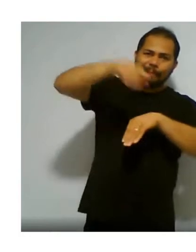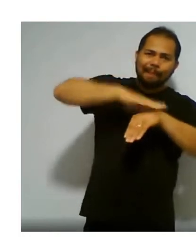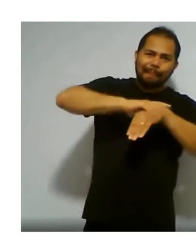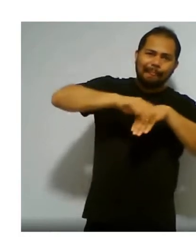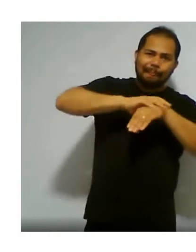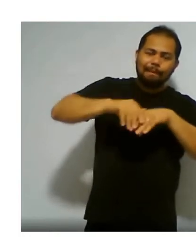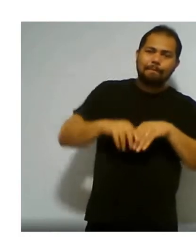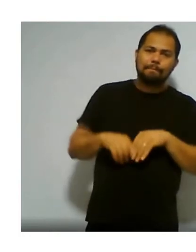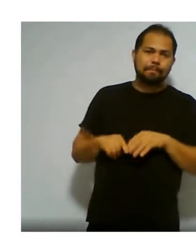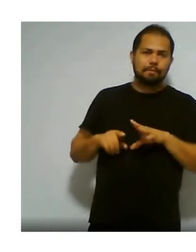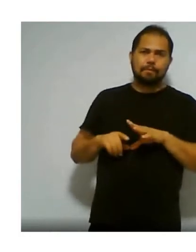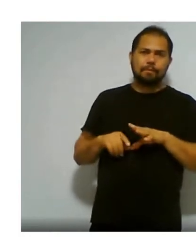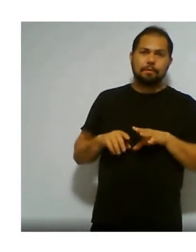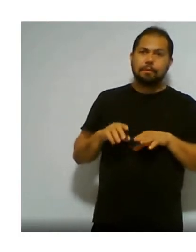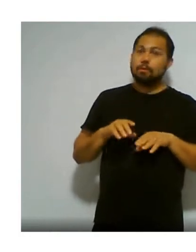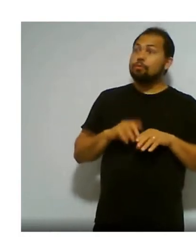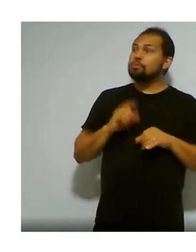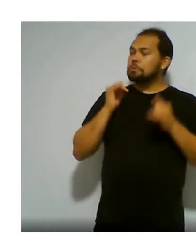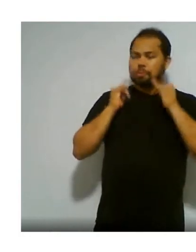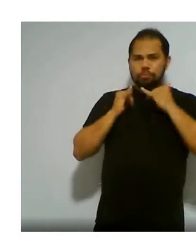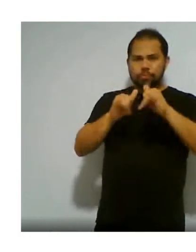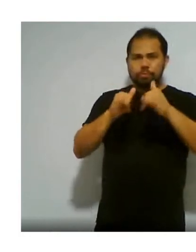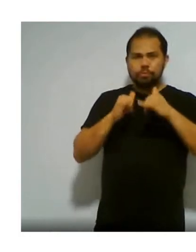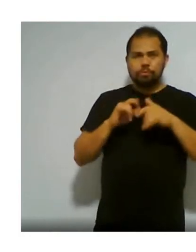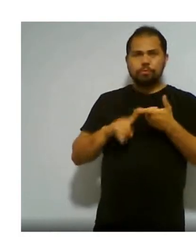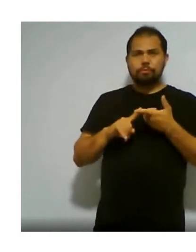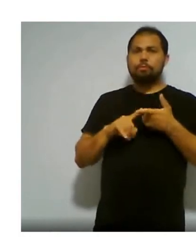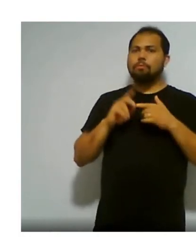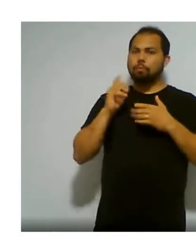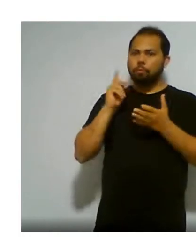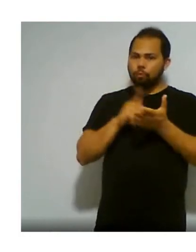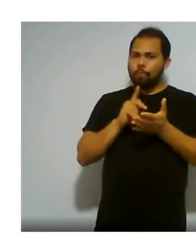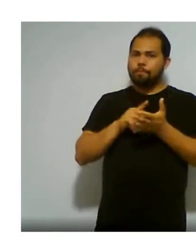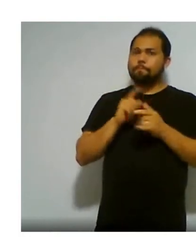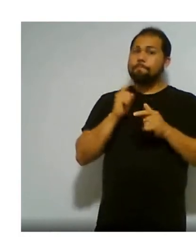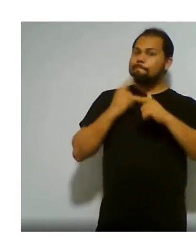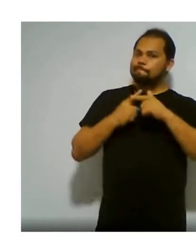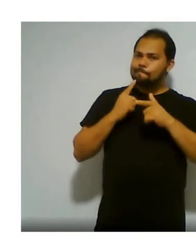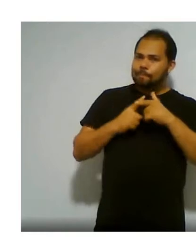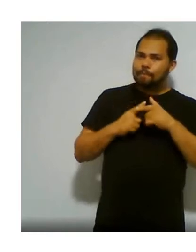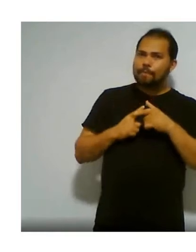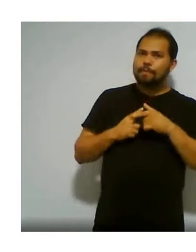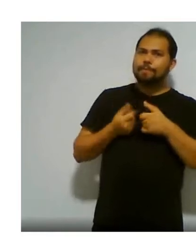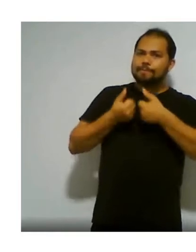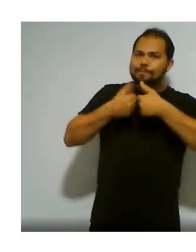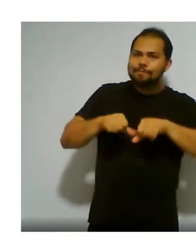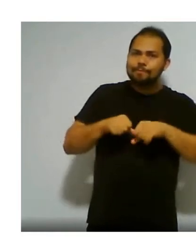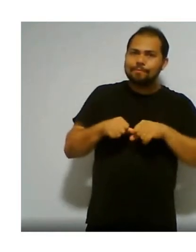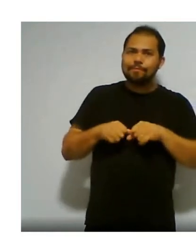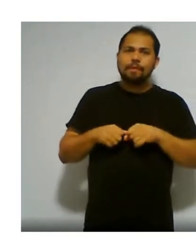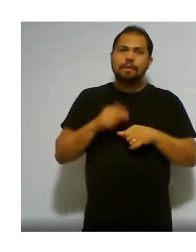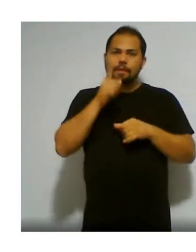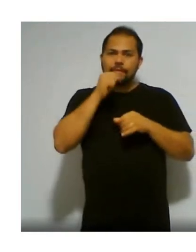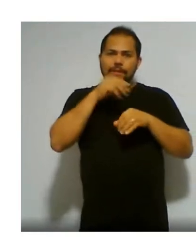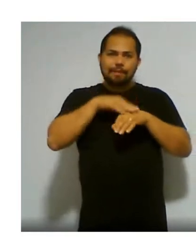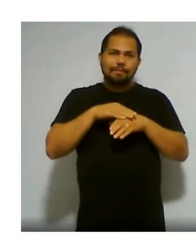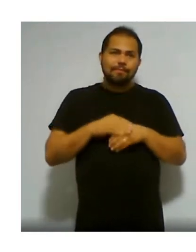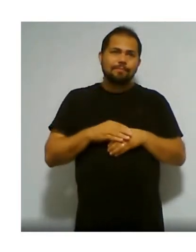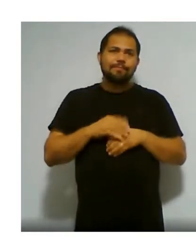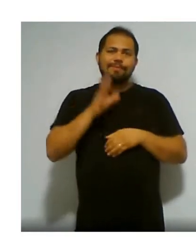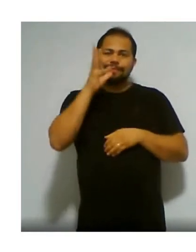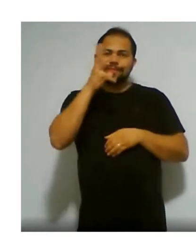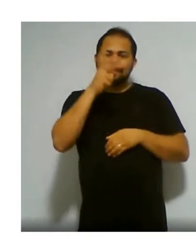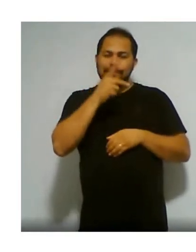nenhum componente elétrico ou eletrônico, na verdade. Né? Porque pode ficar resíduo, a água demora para evaporar,